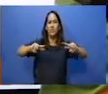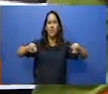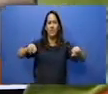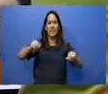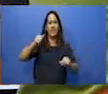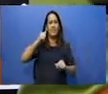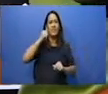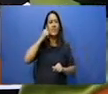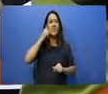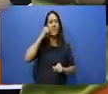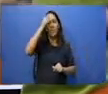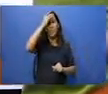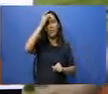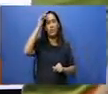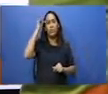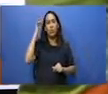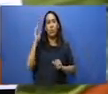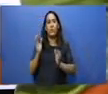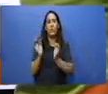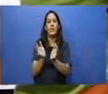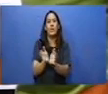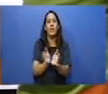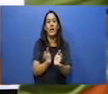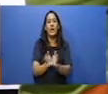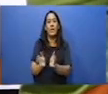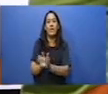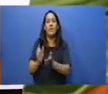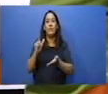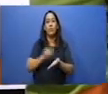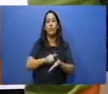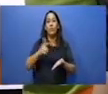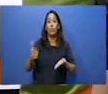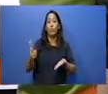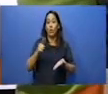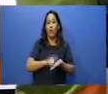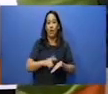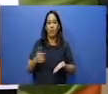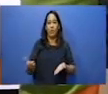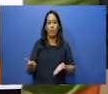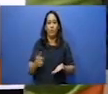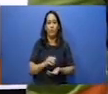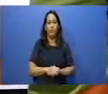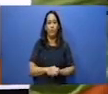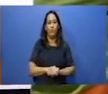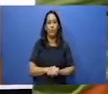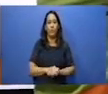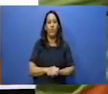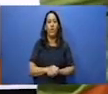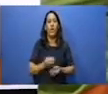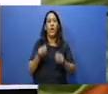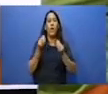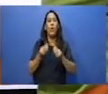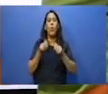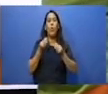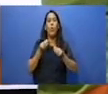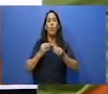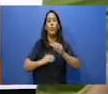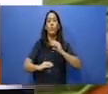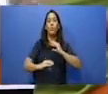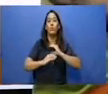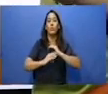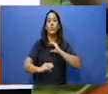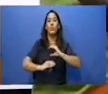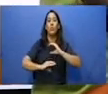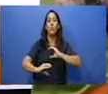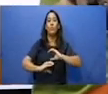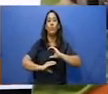sim uma equipe, que era a equipe do jornal Joca. O veículo de comunicação, ou